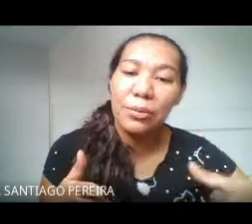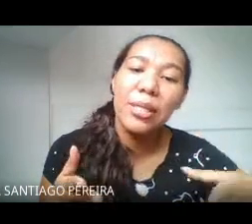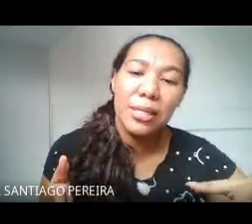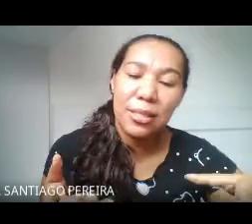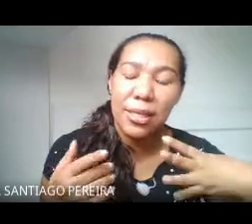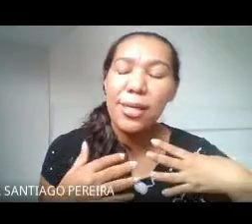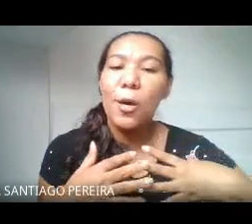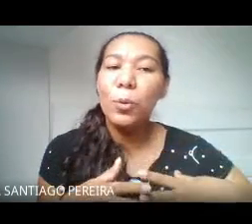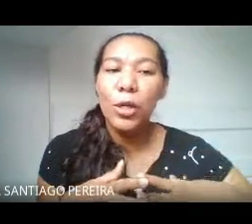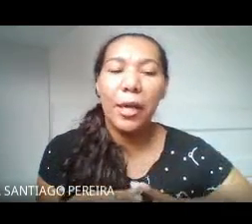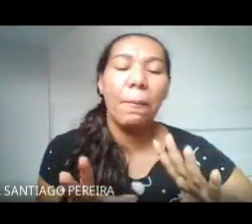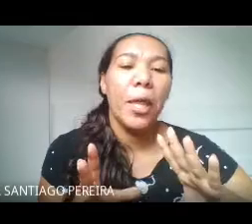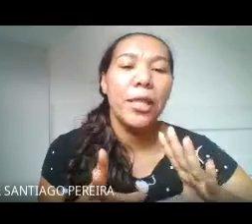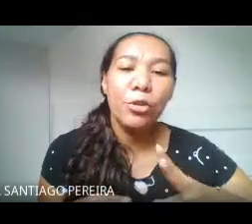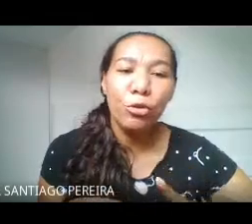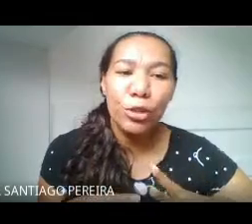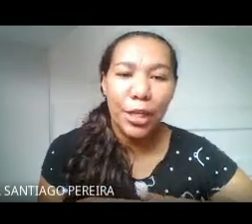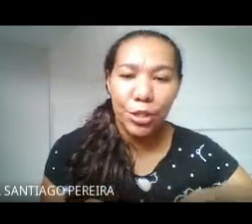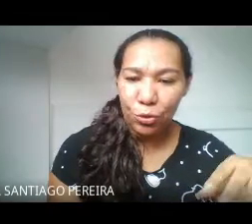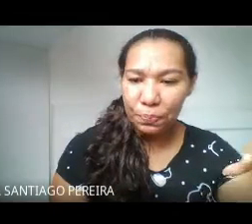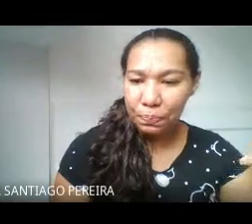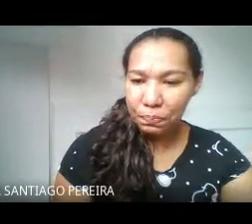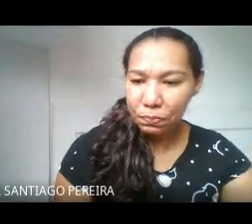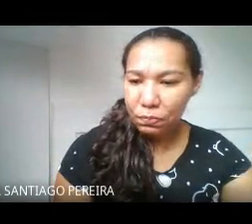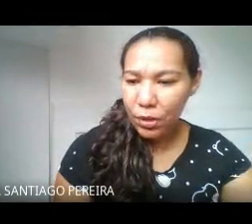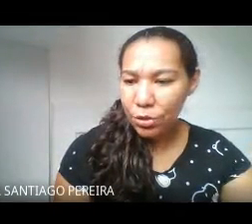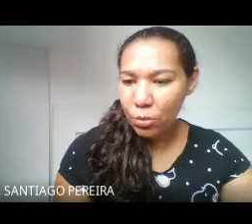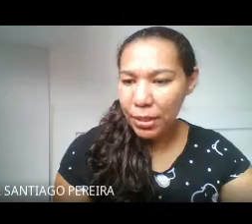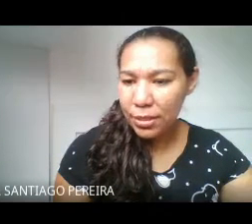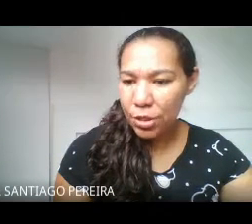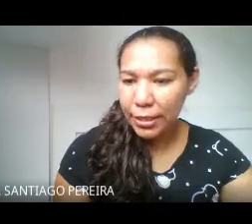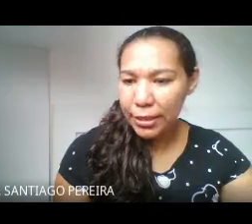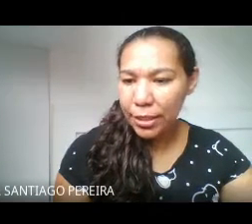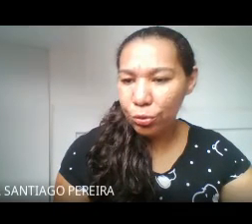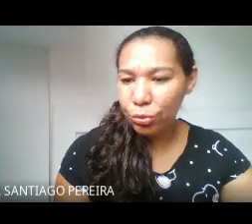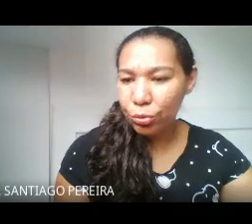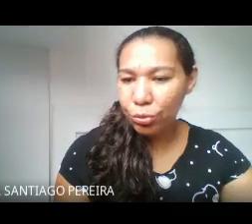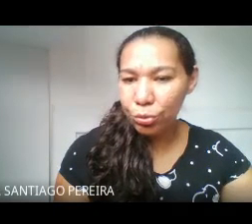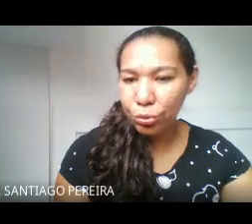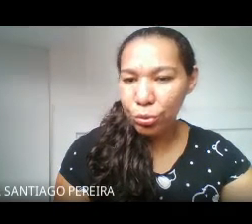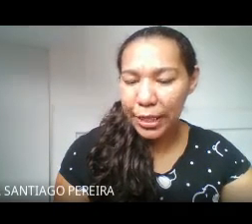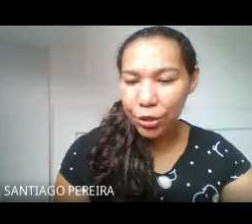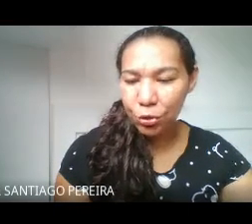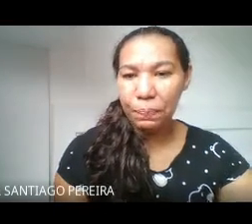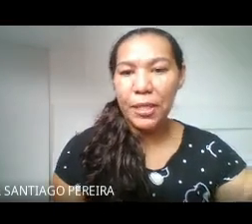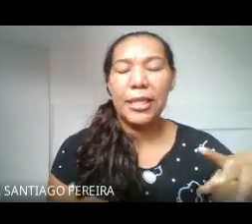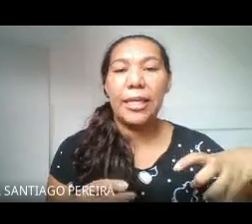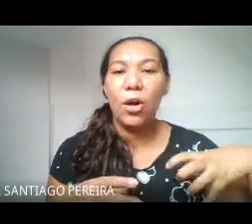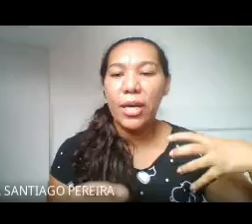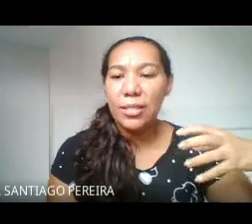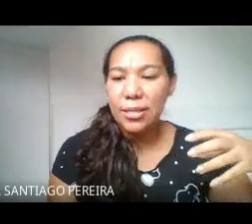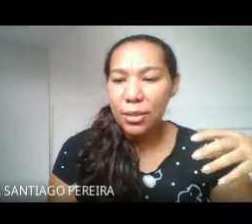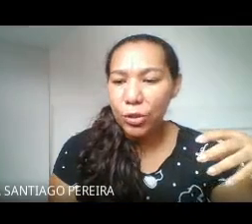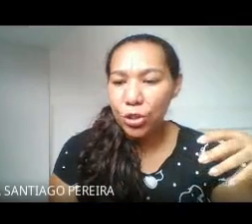dentro da língua inglesa. Por quê? Dentro do texto. Deixa eu aumentar esse slide. Dentro do texto,